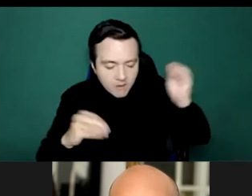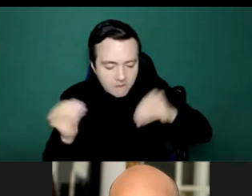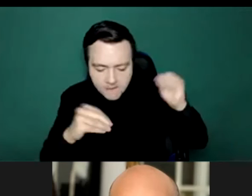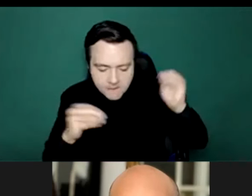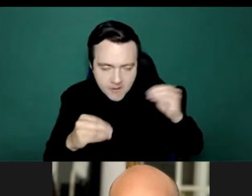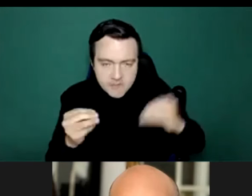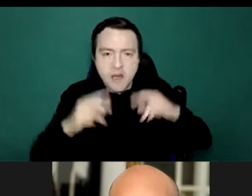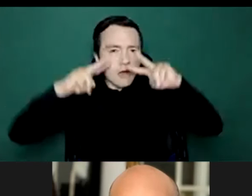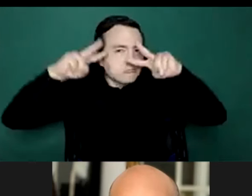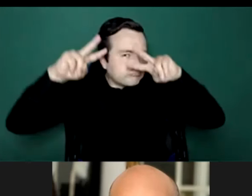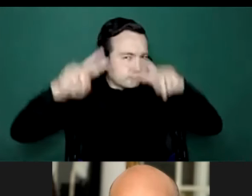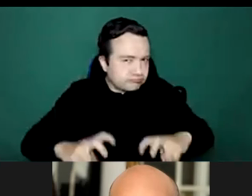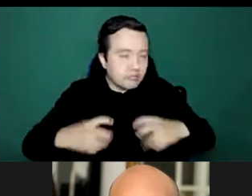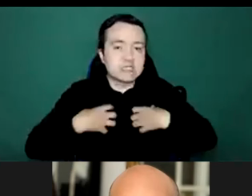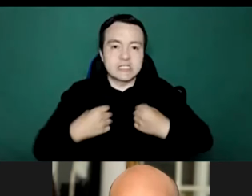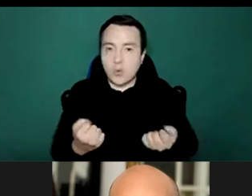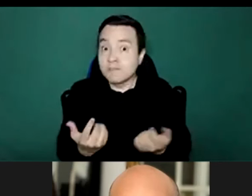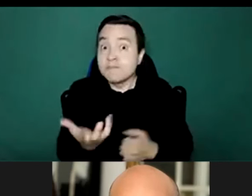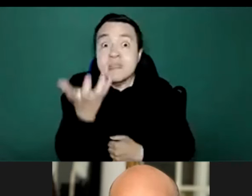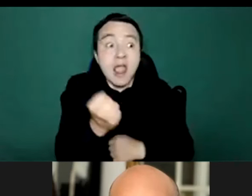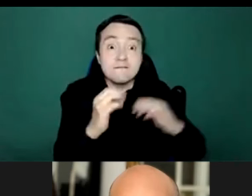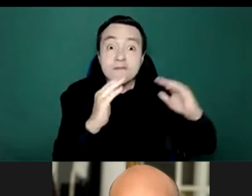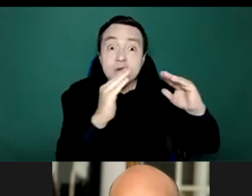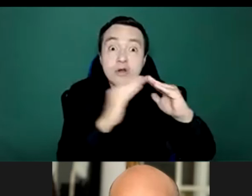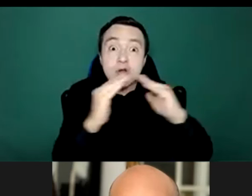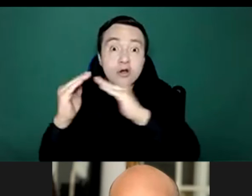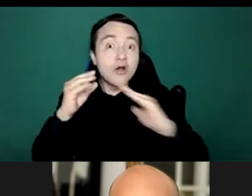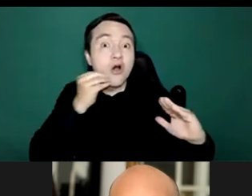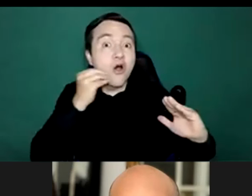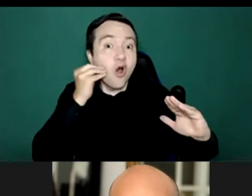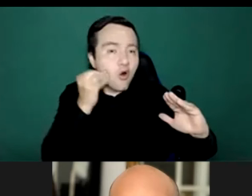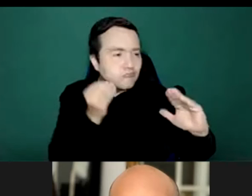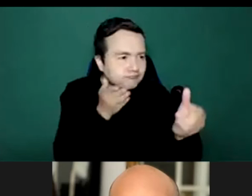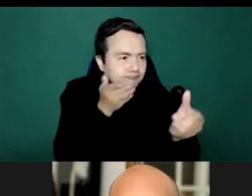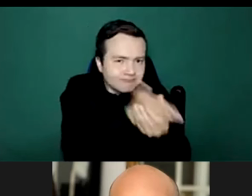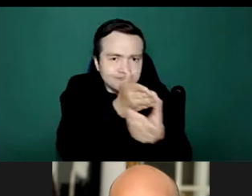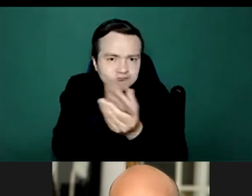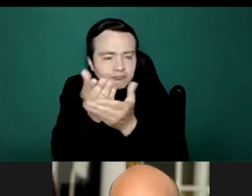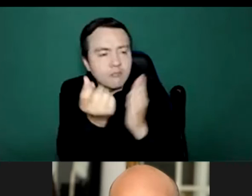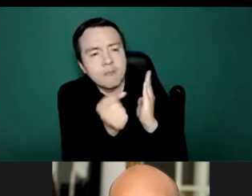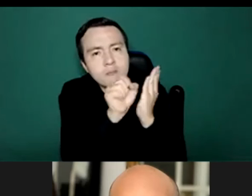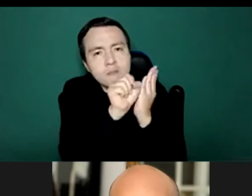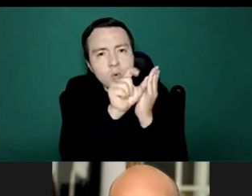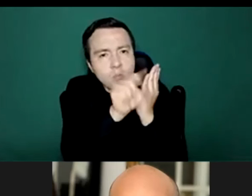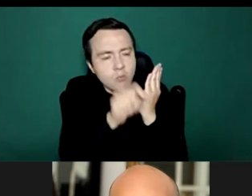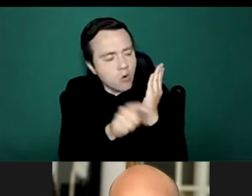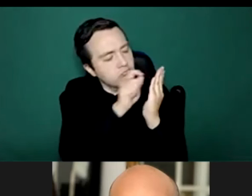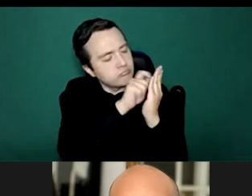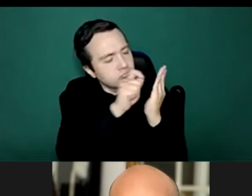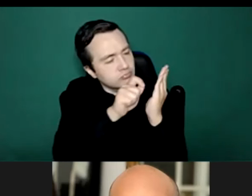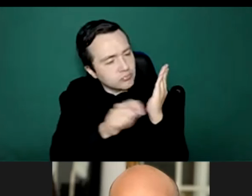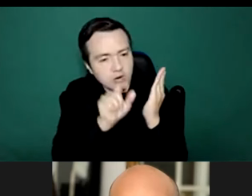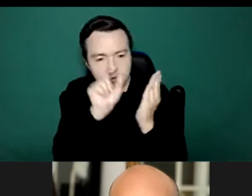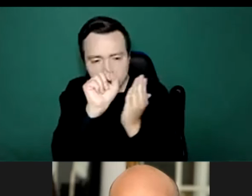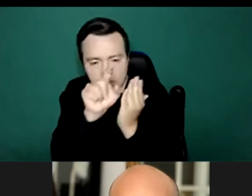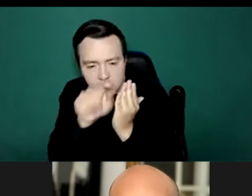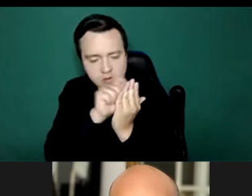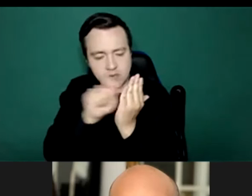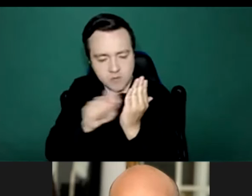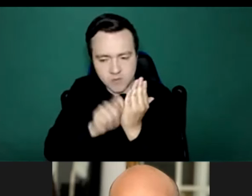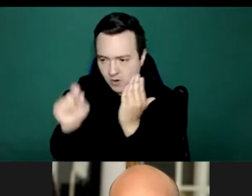como as encuestas de hogar, que nos permitem extrair informação e monitorear a evolução de como se percebem